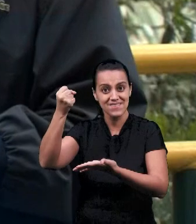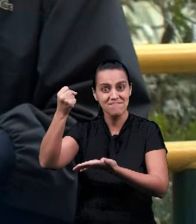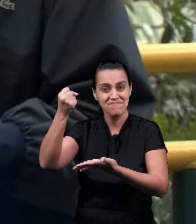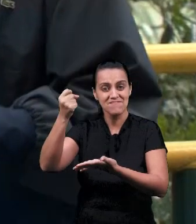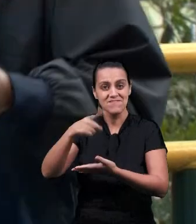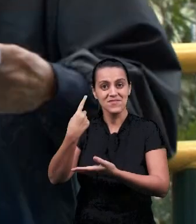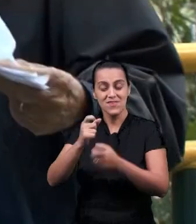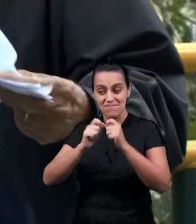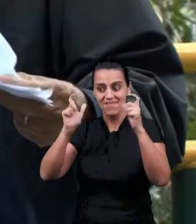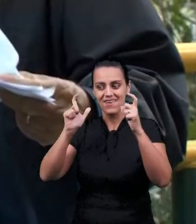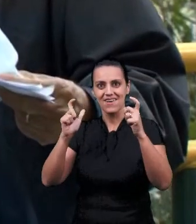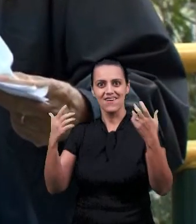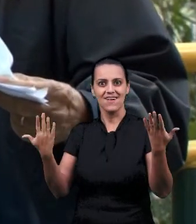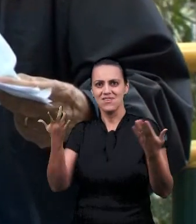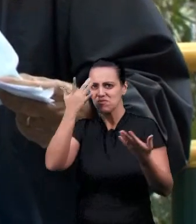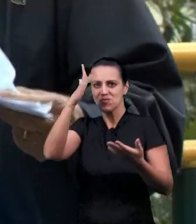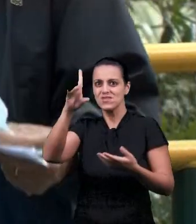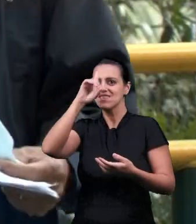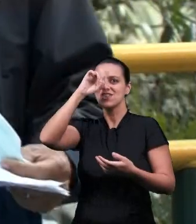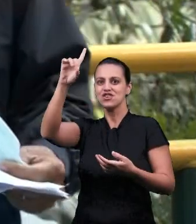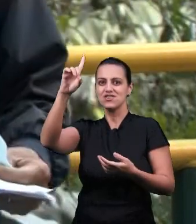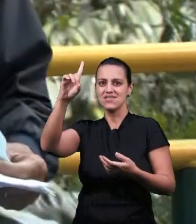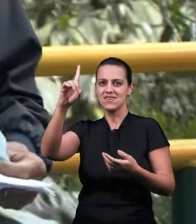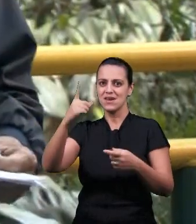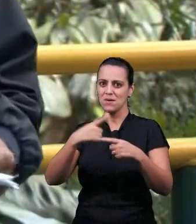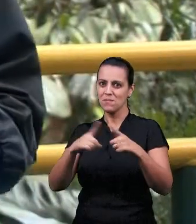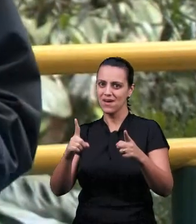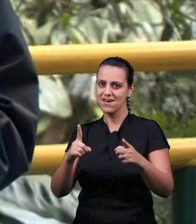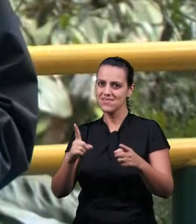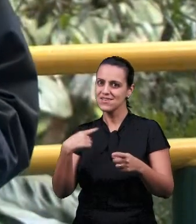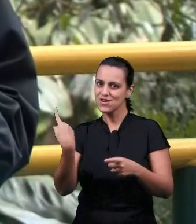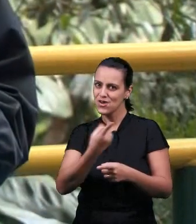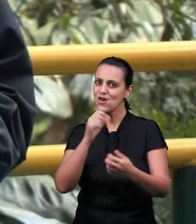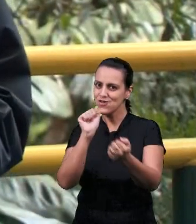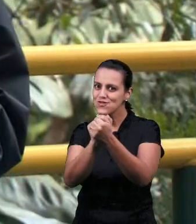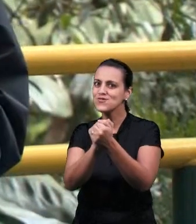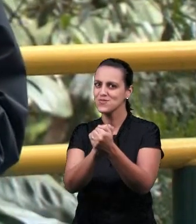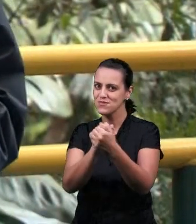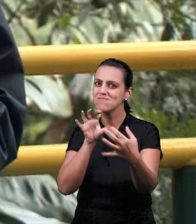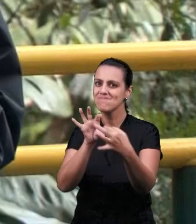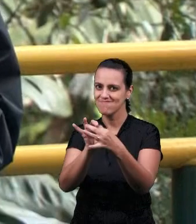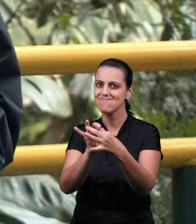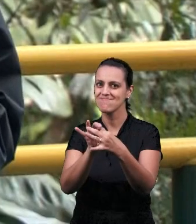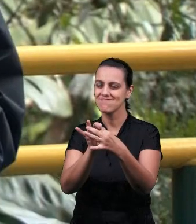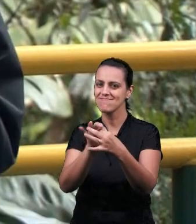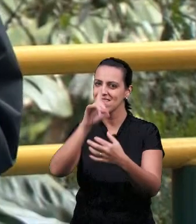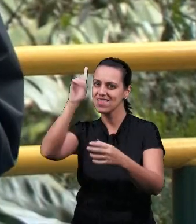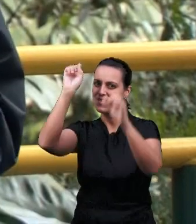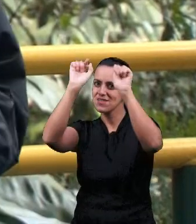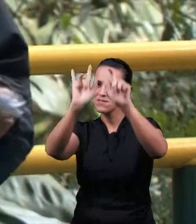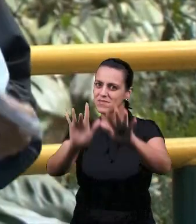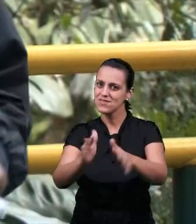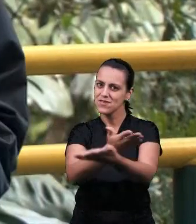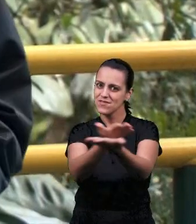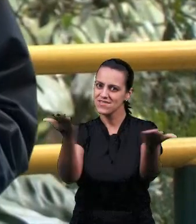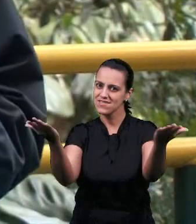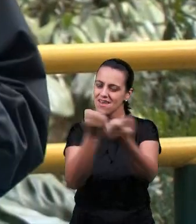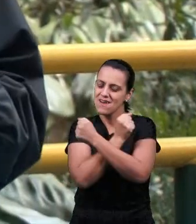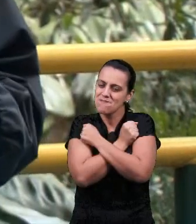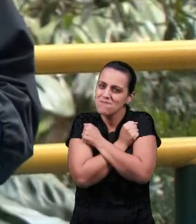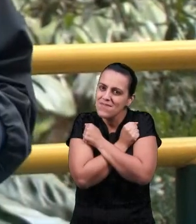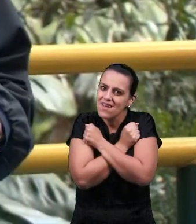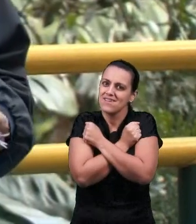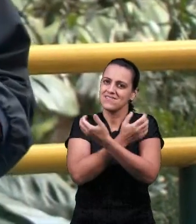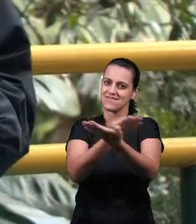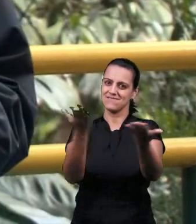aguardando. Ninguém sabe o dia nem a hora, mas estamos diante desse desafio. Deus abençoe a todos. Nosso abraço a todos.